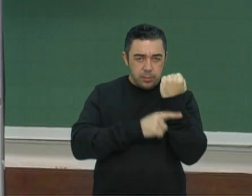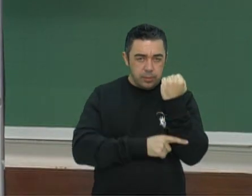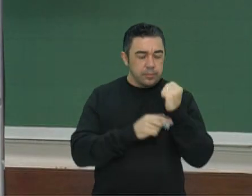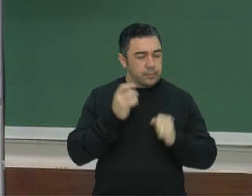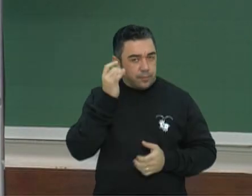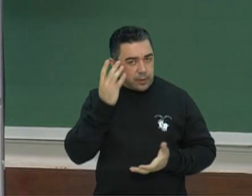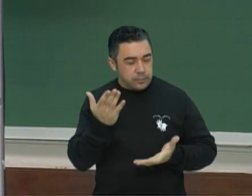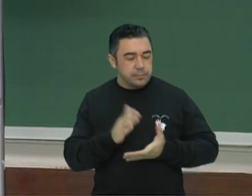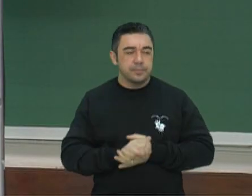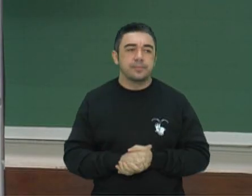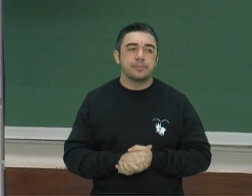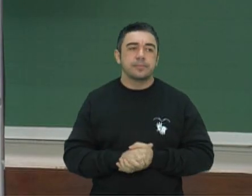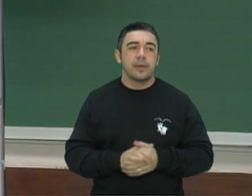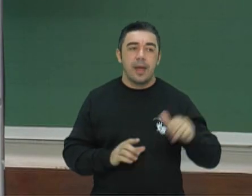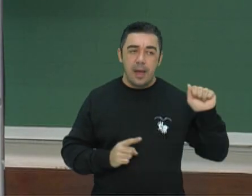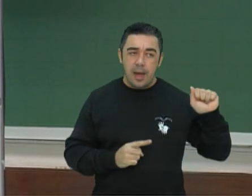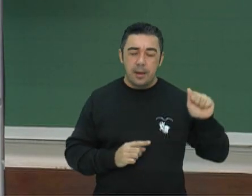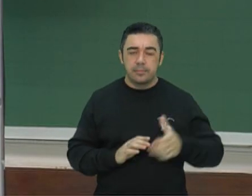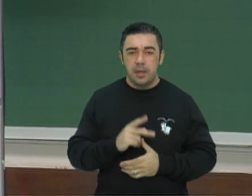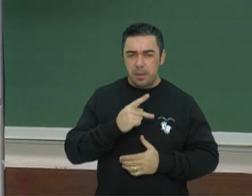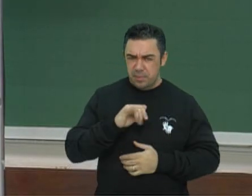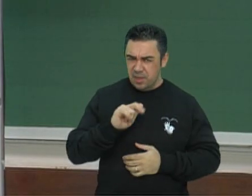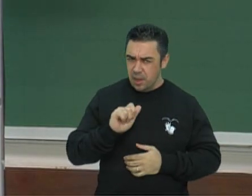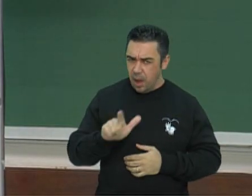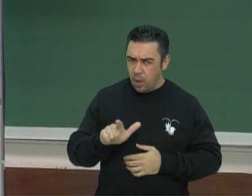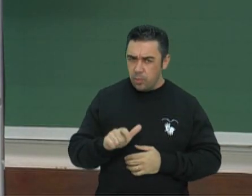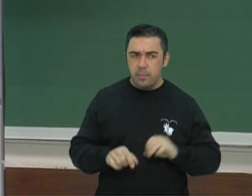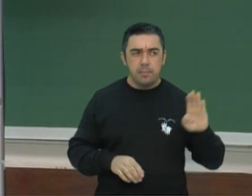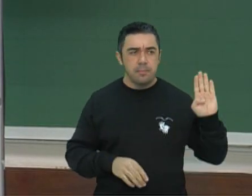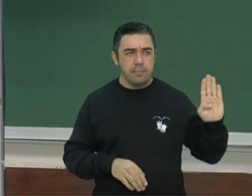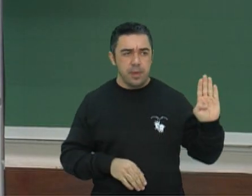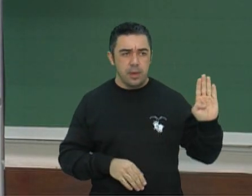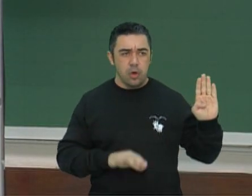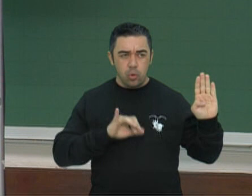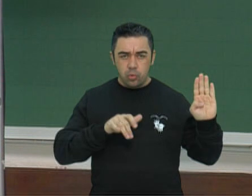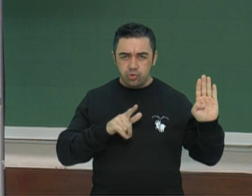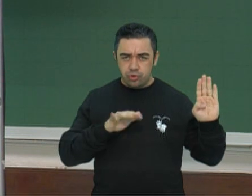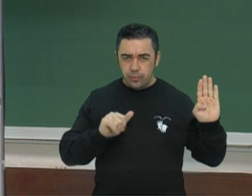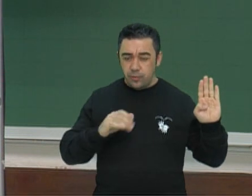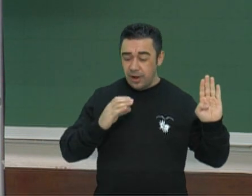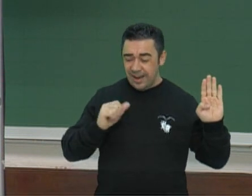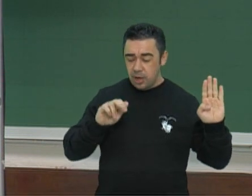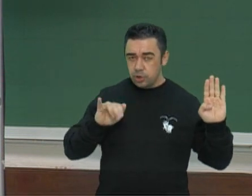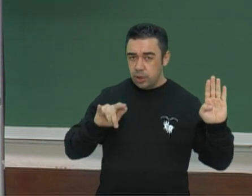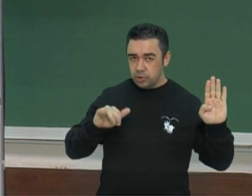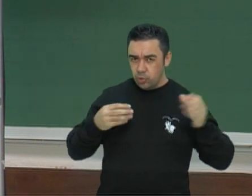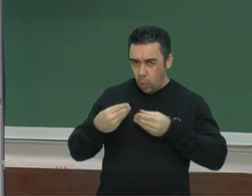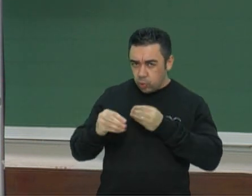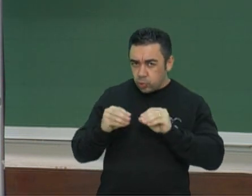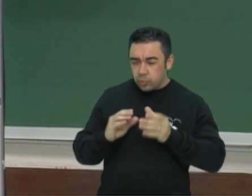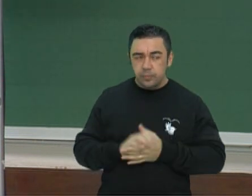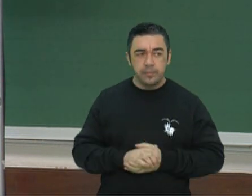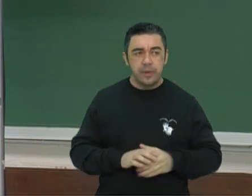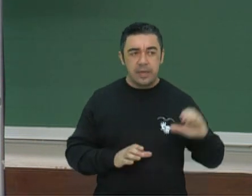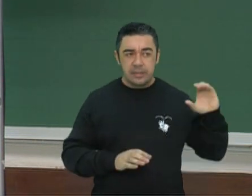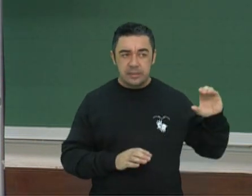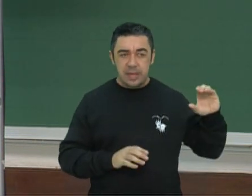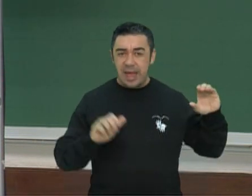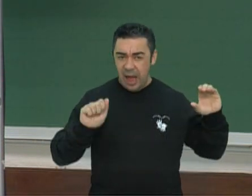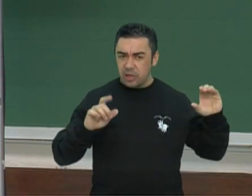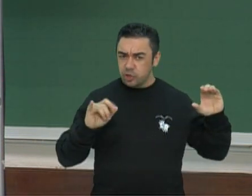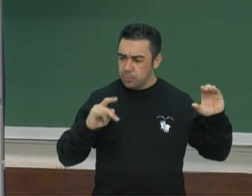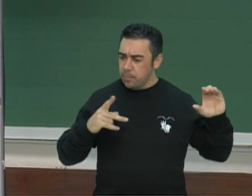aqui é muito fácil. Letra A é o epitelial, letra B é o conjuntivo cartilaginoso, letra C é